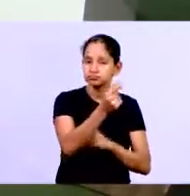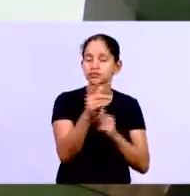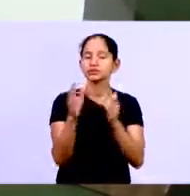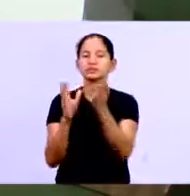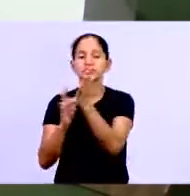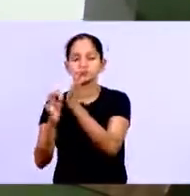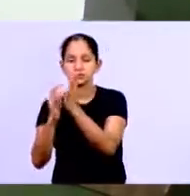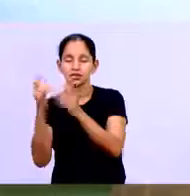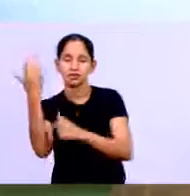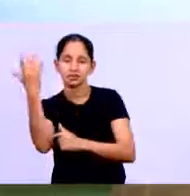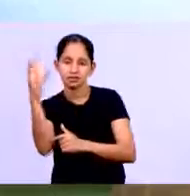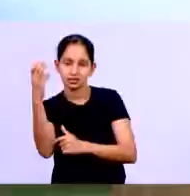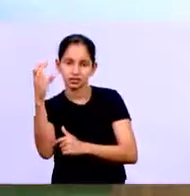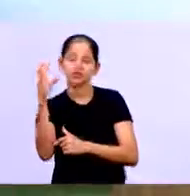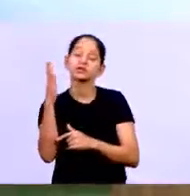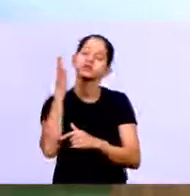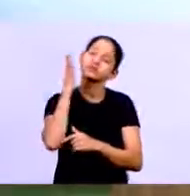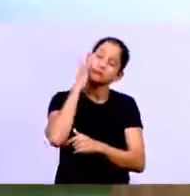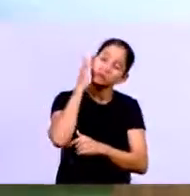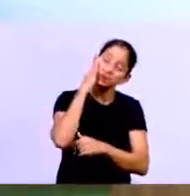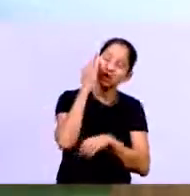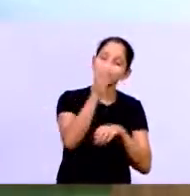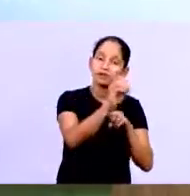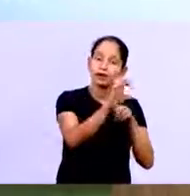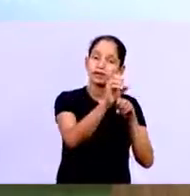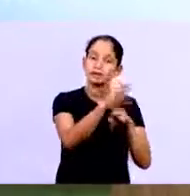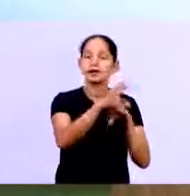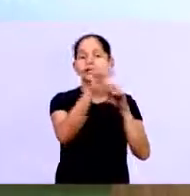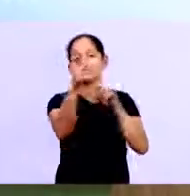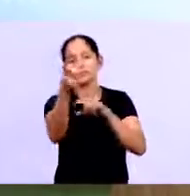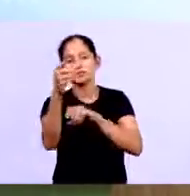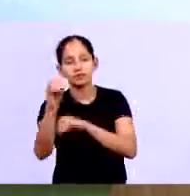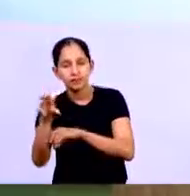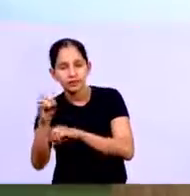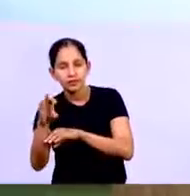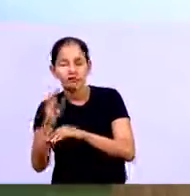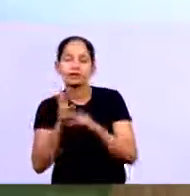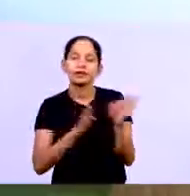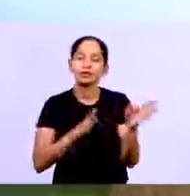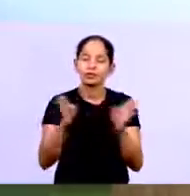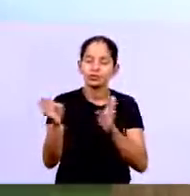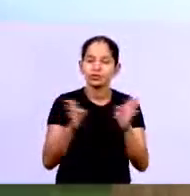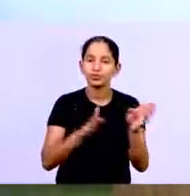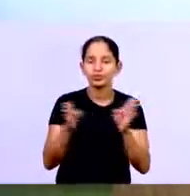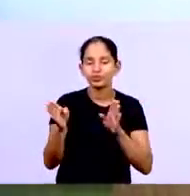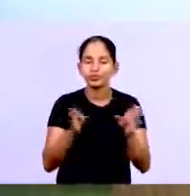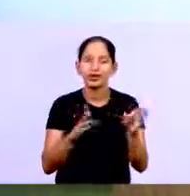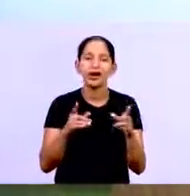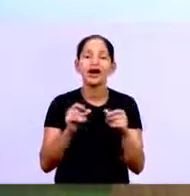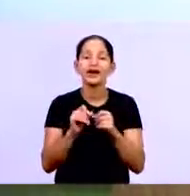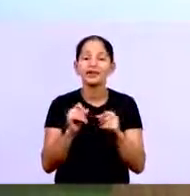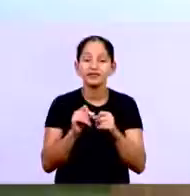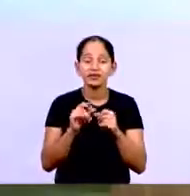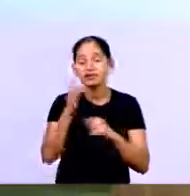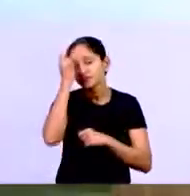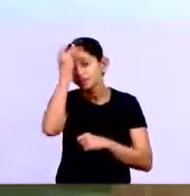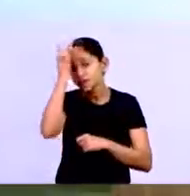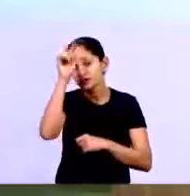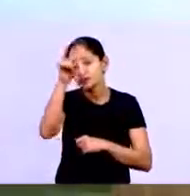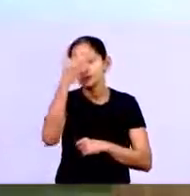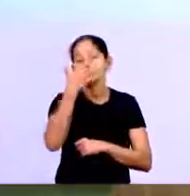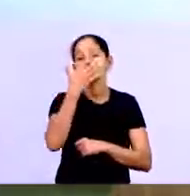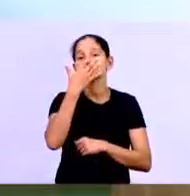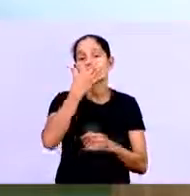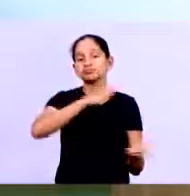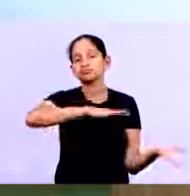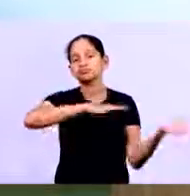científica. E lá a gente tem passo a passo como é que faz toda essa conta. 1 mais 0,1 elevado a 4, facilitando a vida para